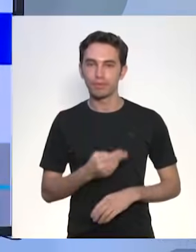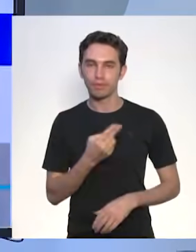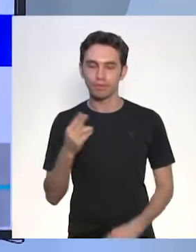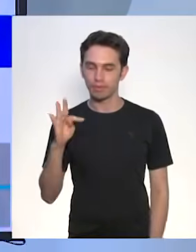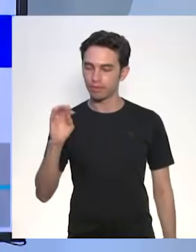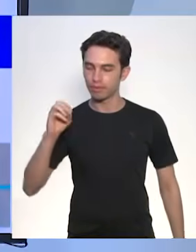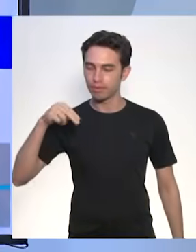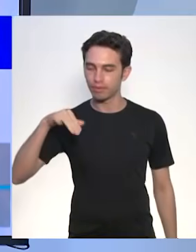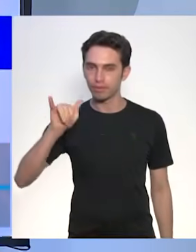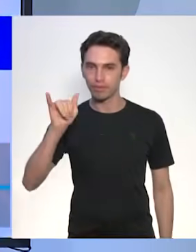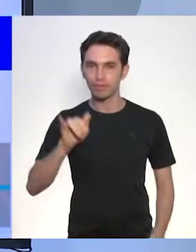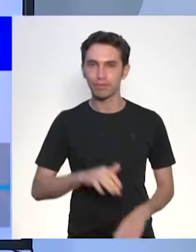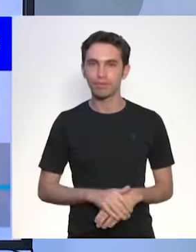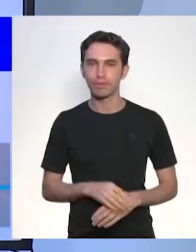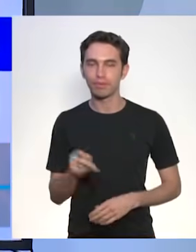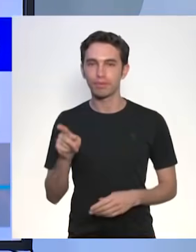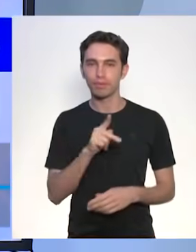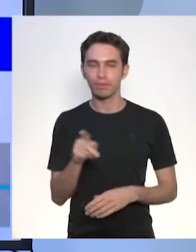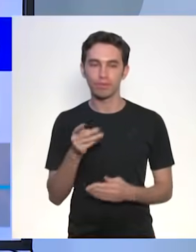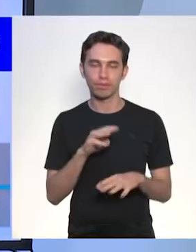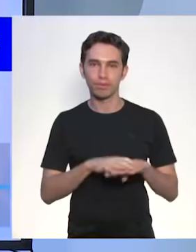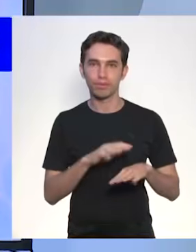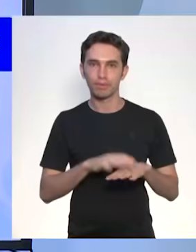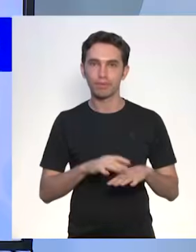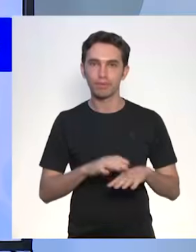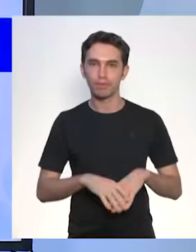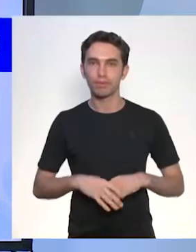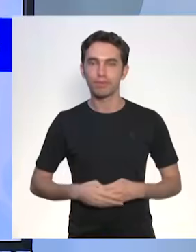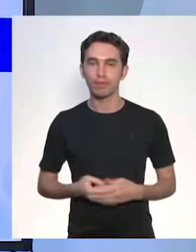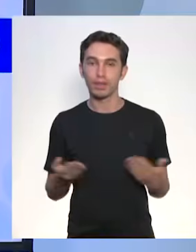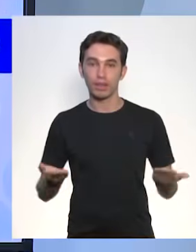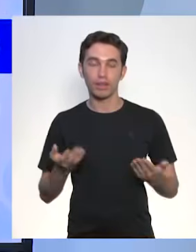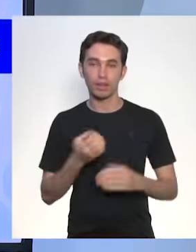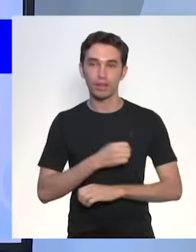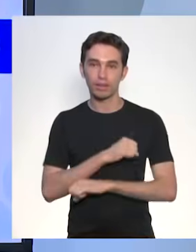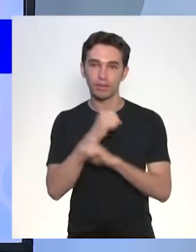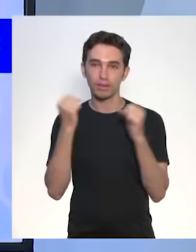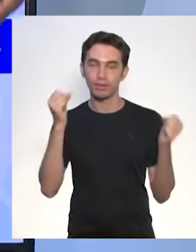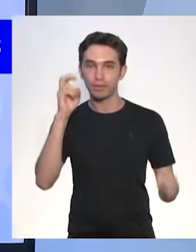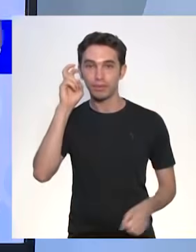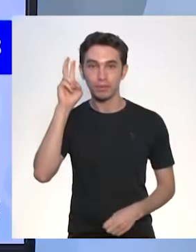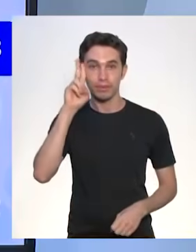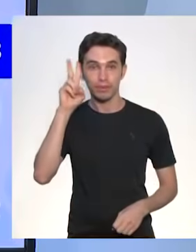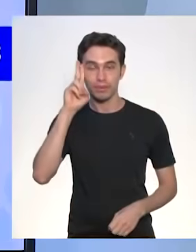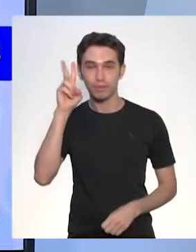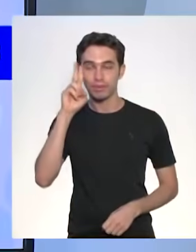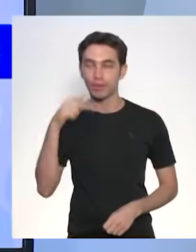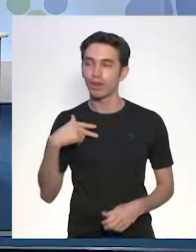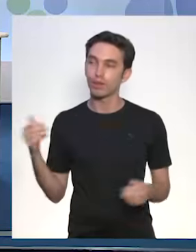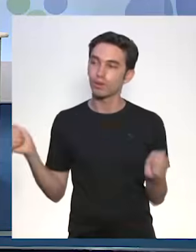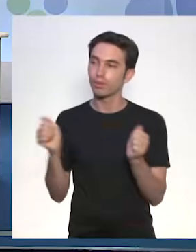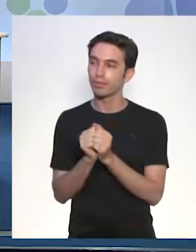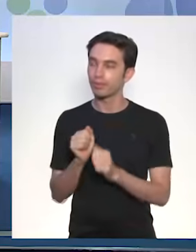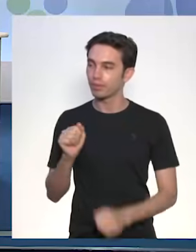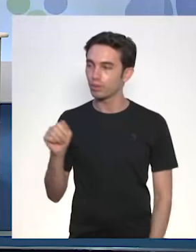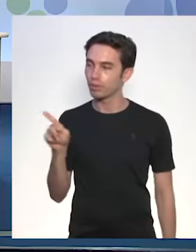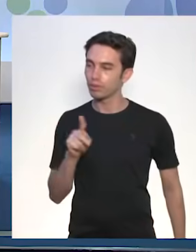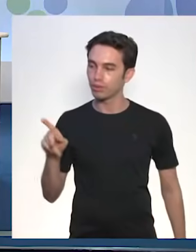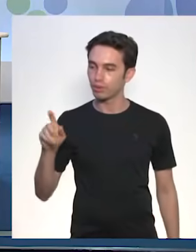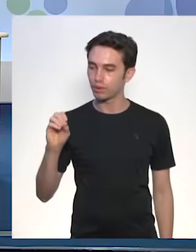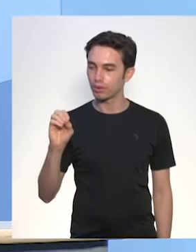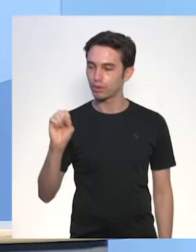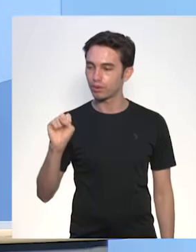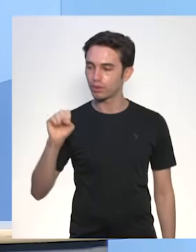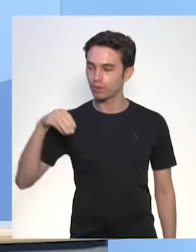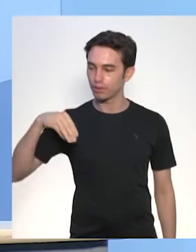Tony, professor de matemática, e nessa manhã de segunda-feira estou muito bem acompanhado pelo professor Osmar. Bom dia, Osmar. Bom dia, Tony.